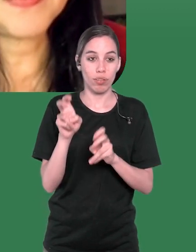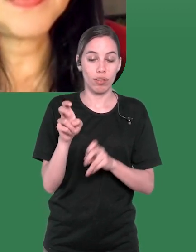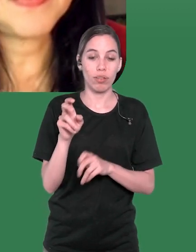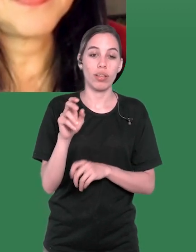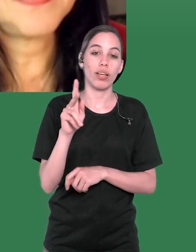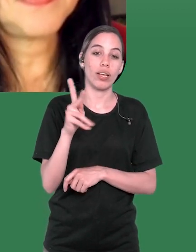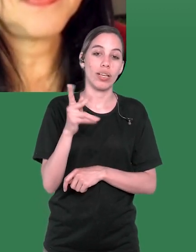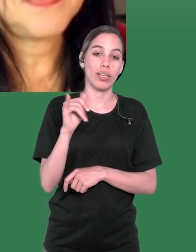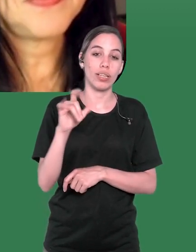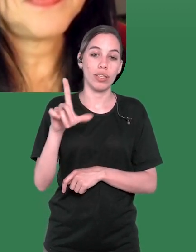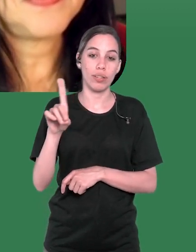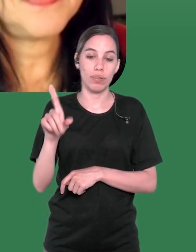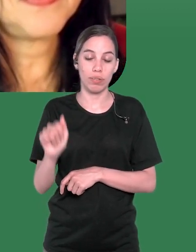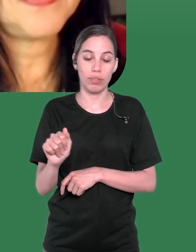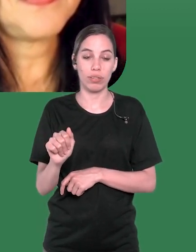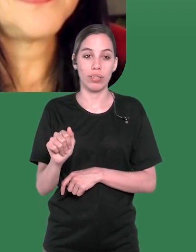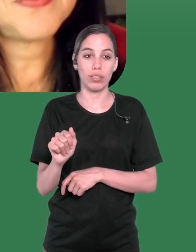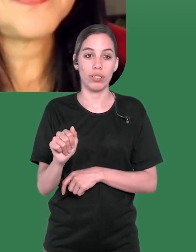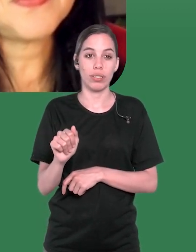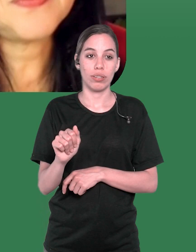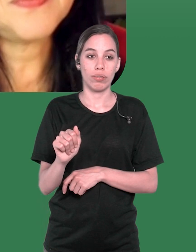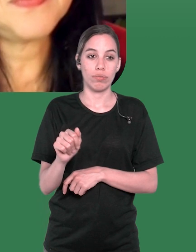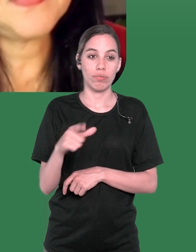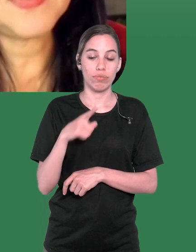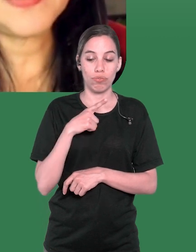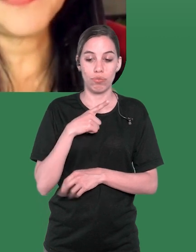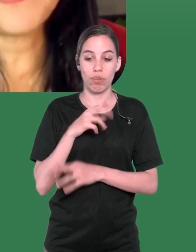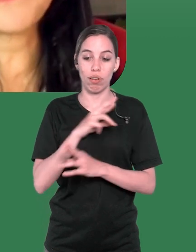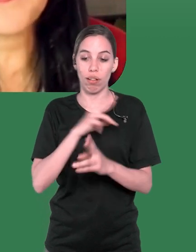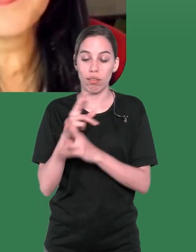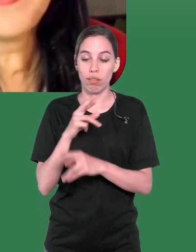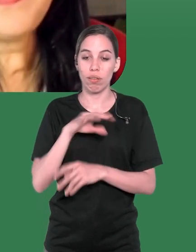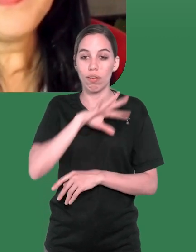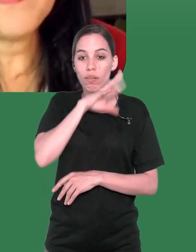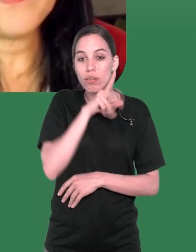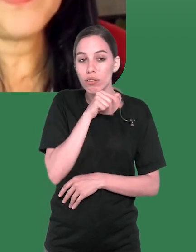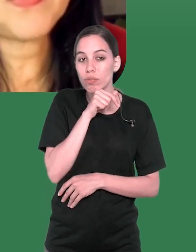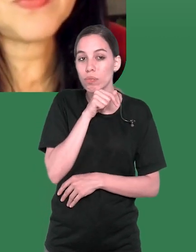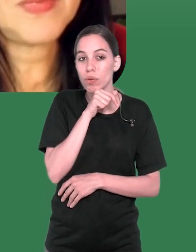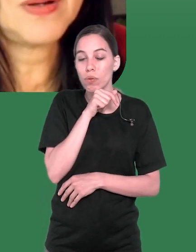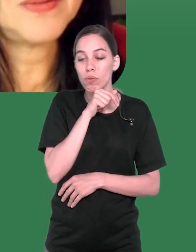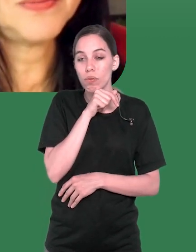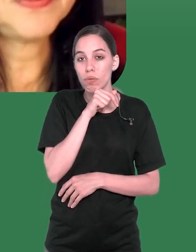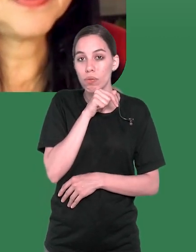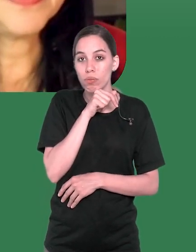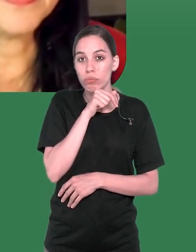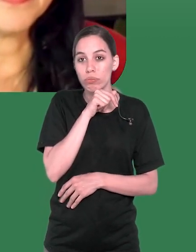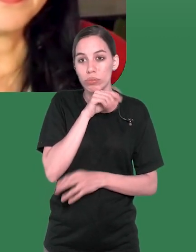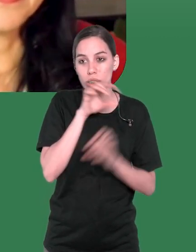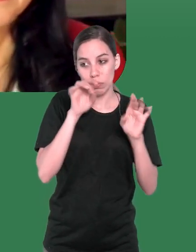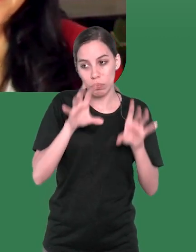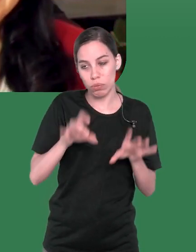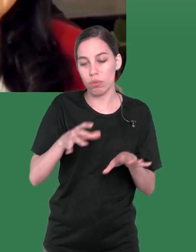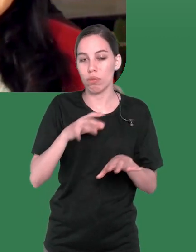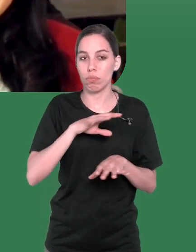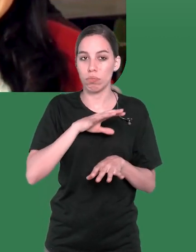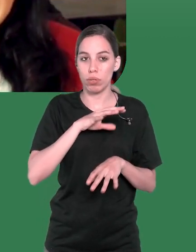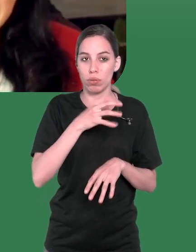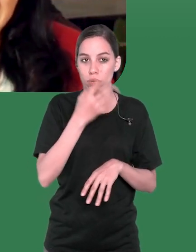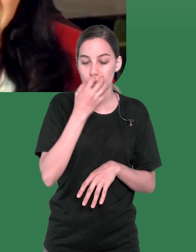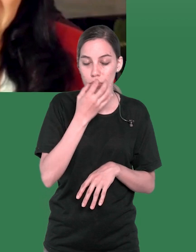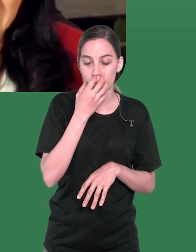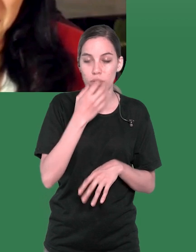Hilst com os animais, né, inicialmente, né, pelos cães, e também